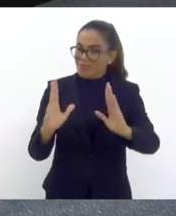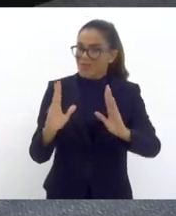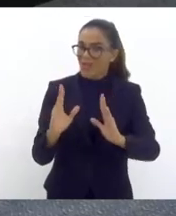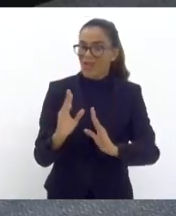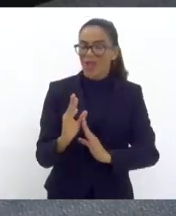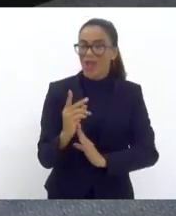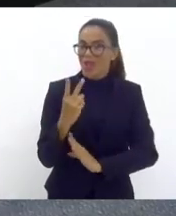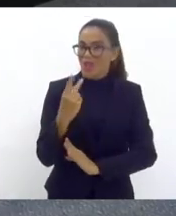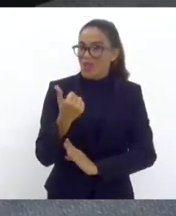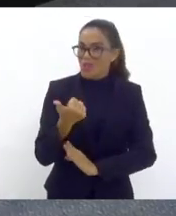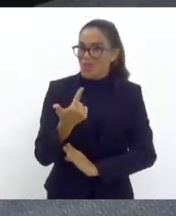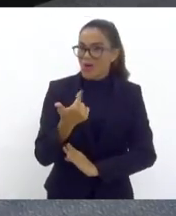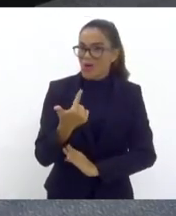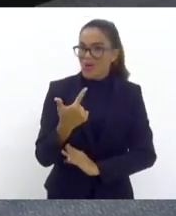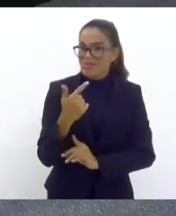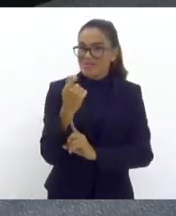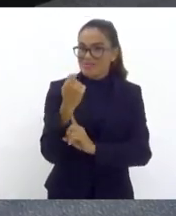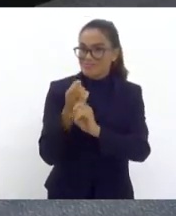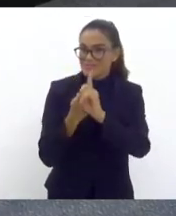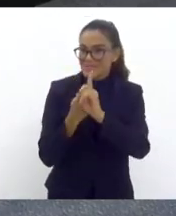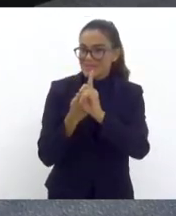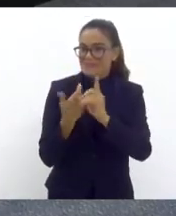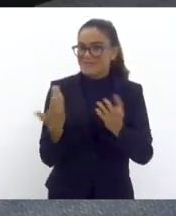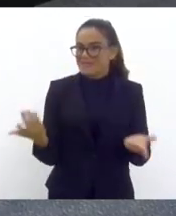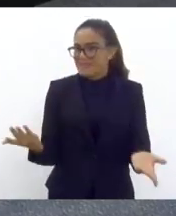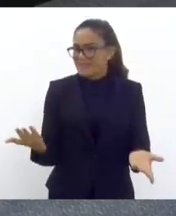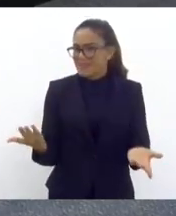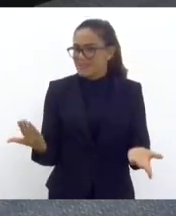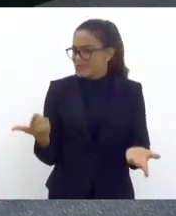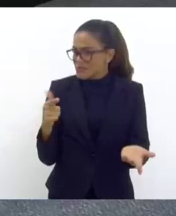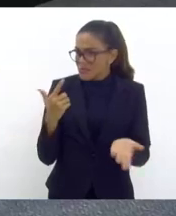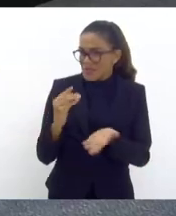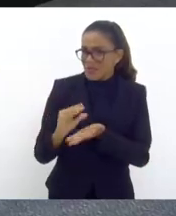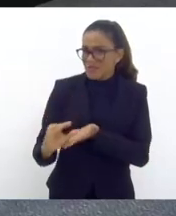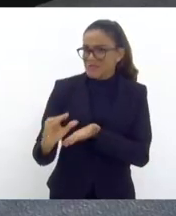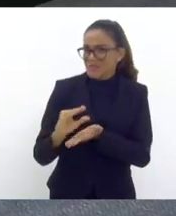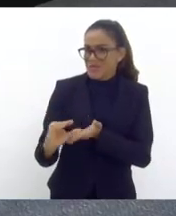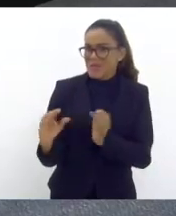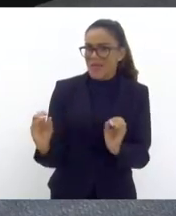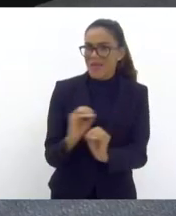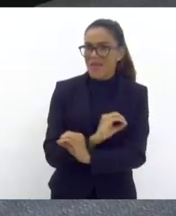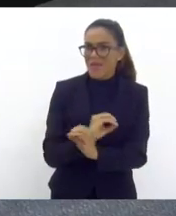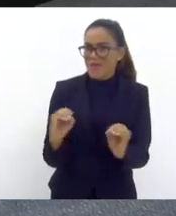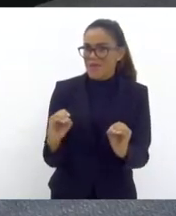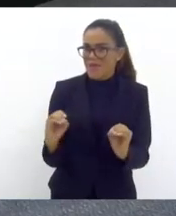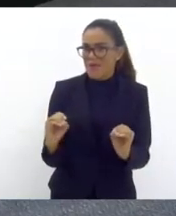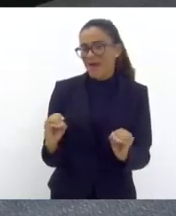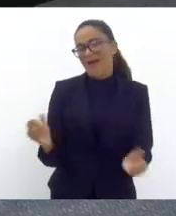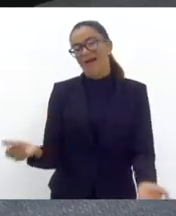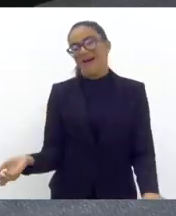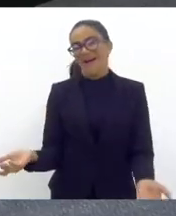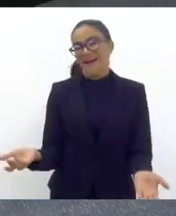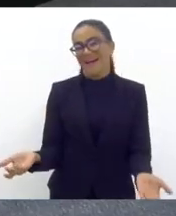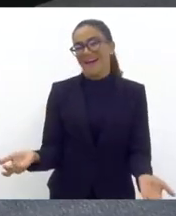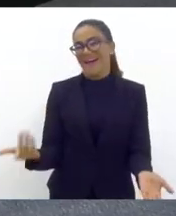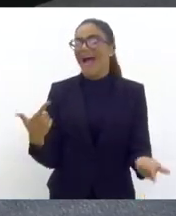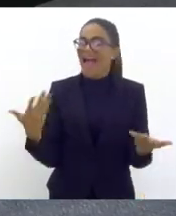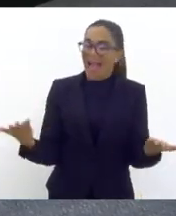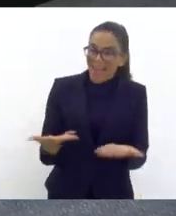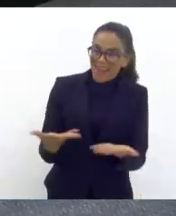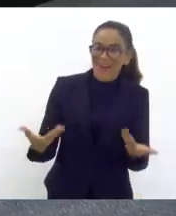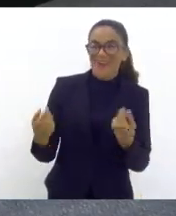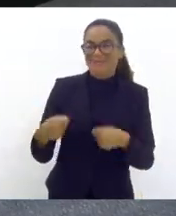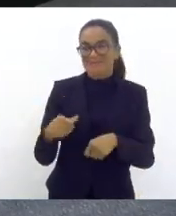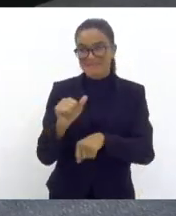nesses municípios da Baixada cadê o dinheiro não teve investimento nenhum Ah porque agora não tem investimento porque tem que aguardar agora